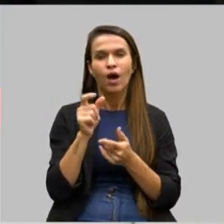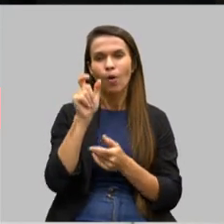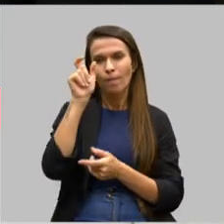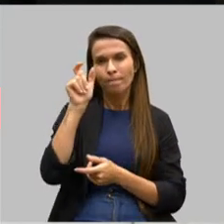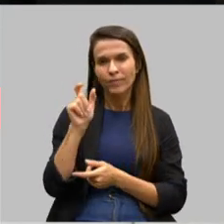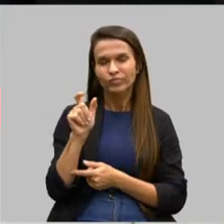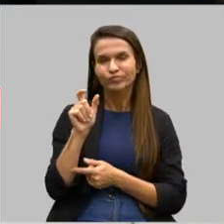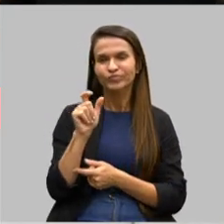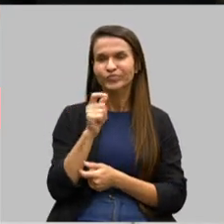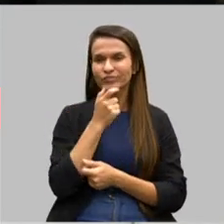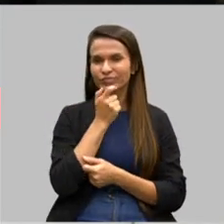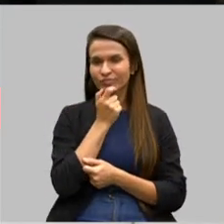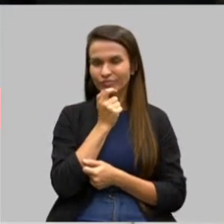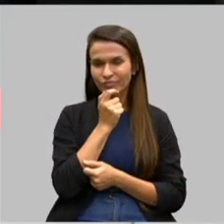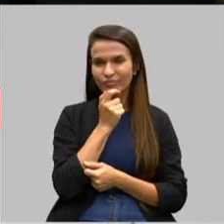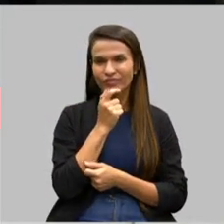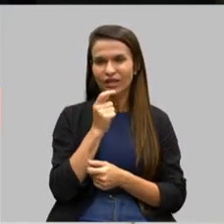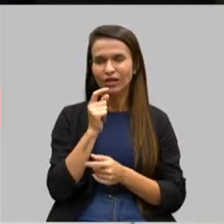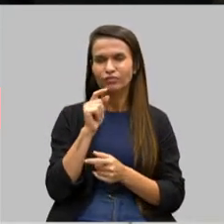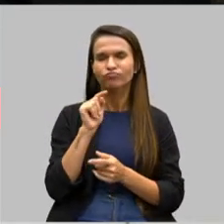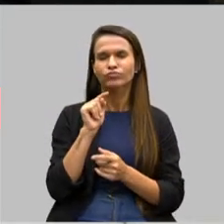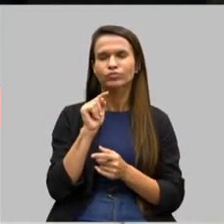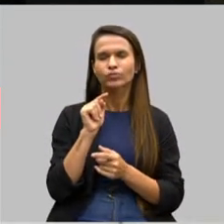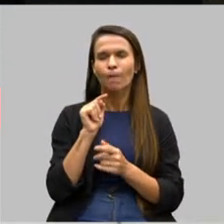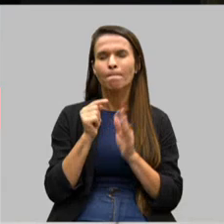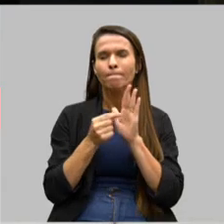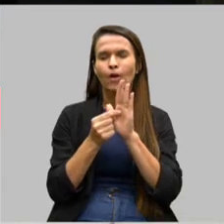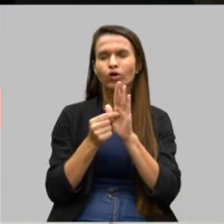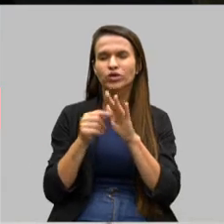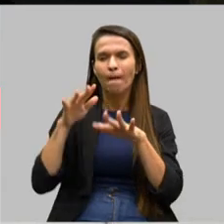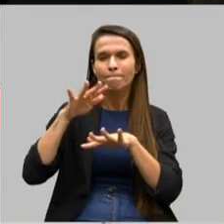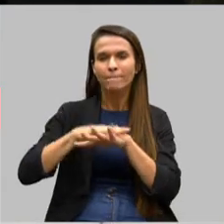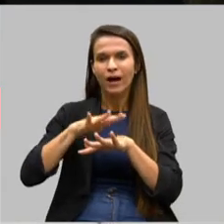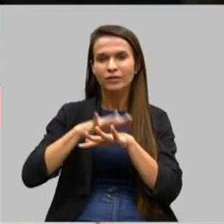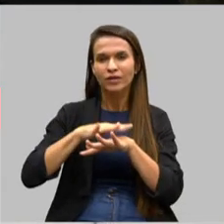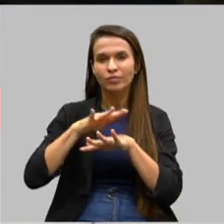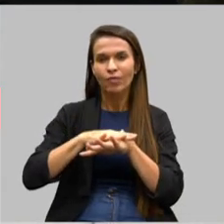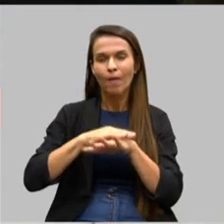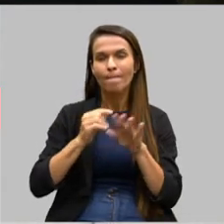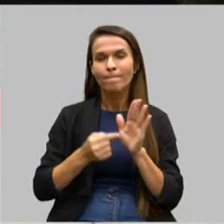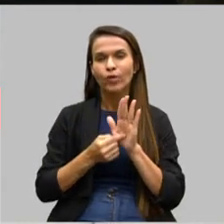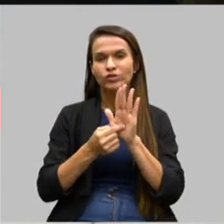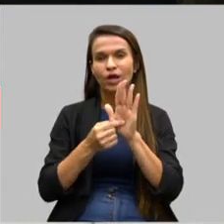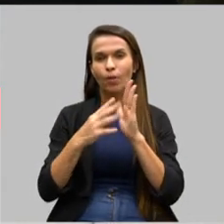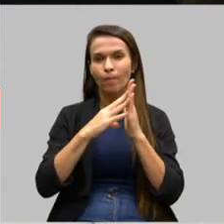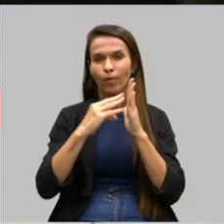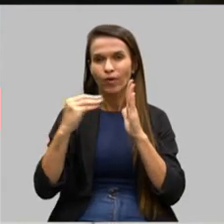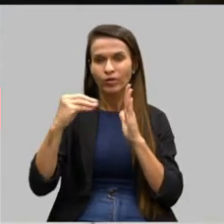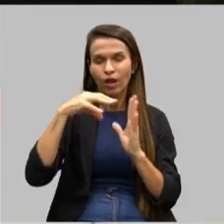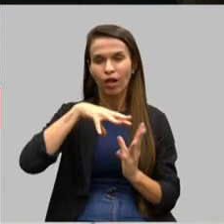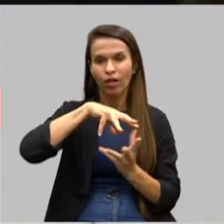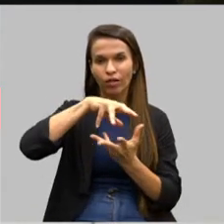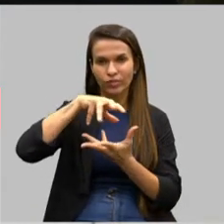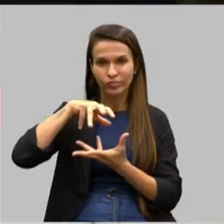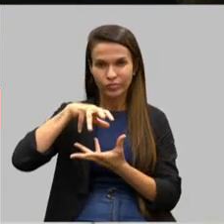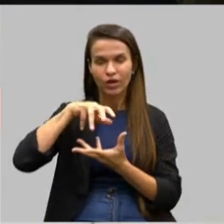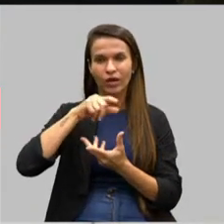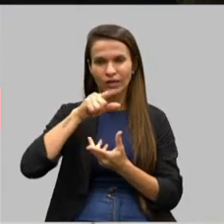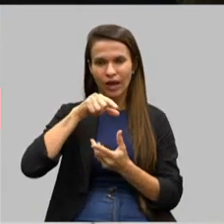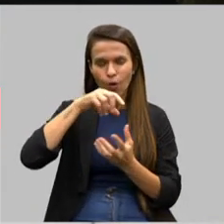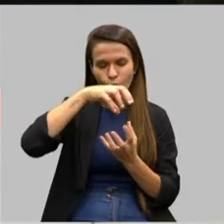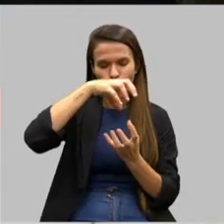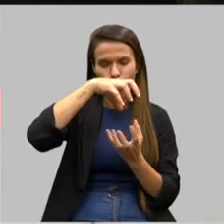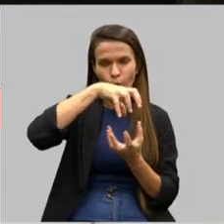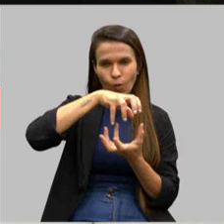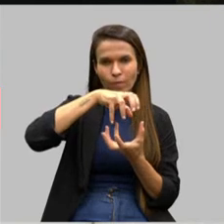Esses cenários são escritos matematicamente e passados para os modelos atmosféricos globais, que é o globinho ali em